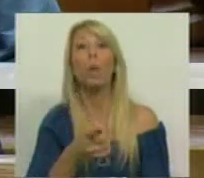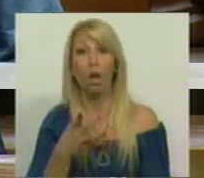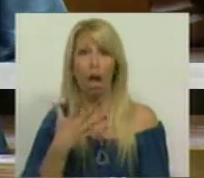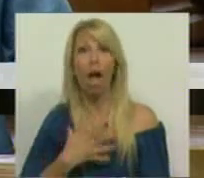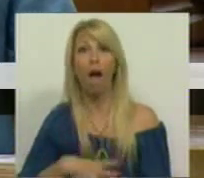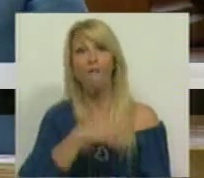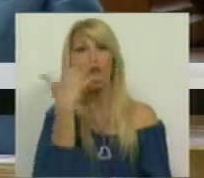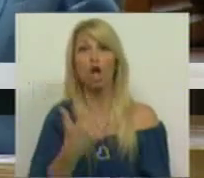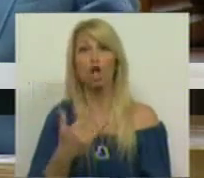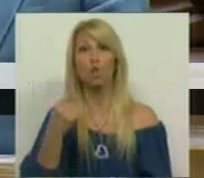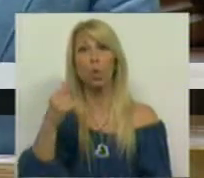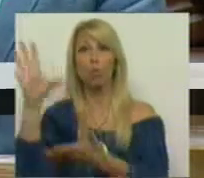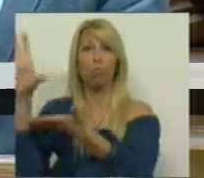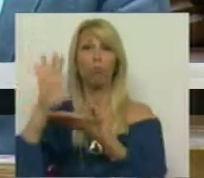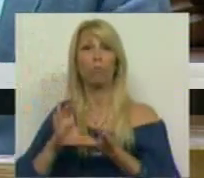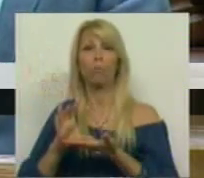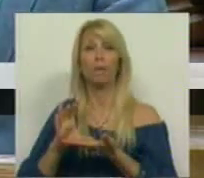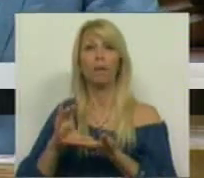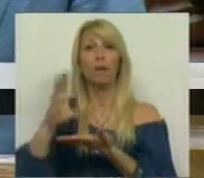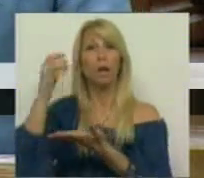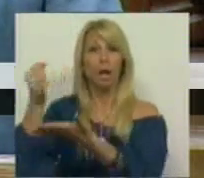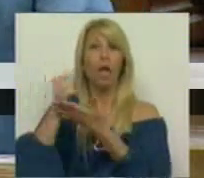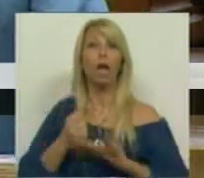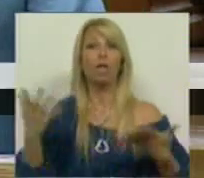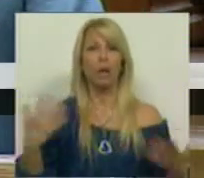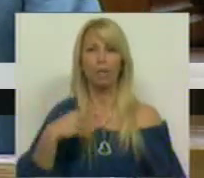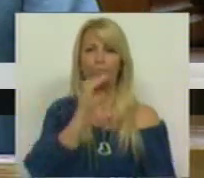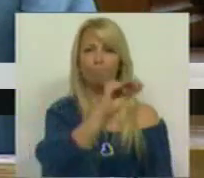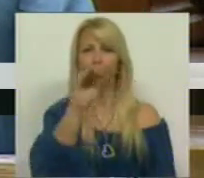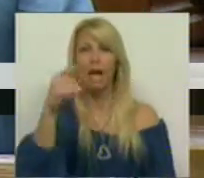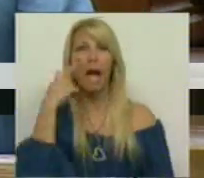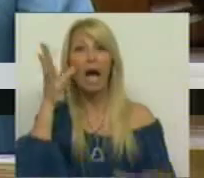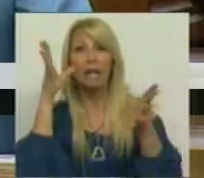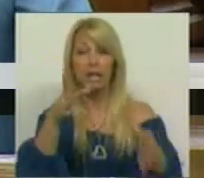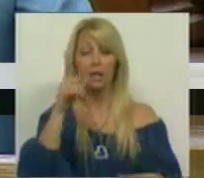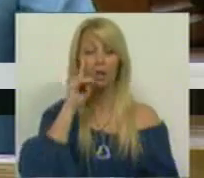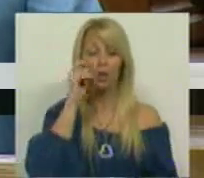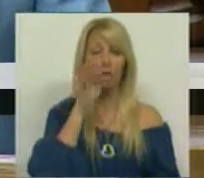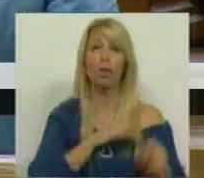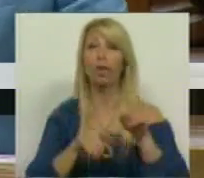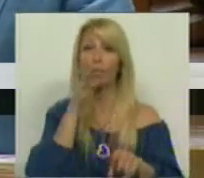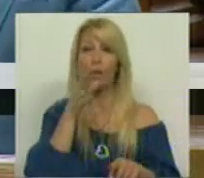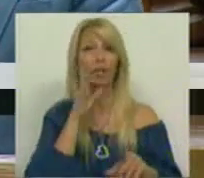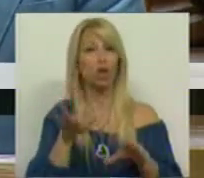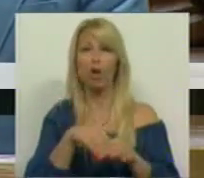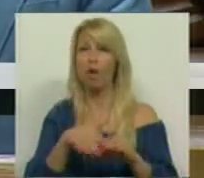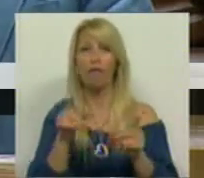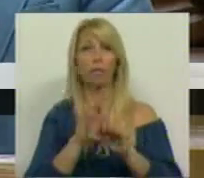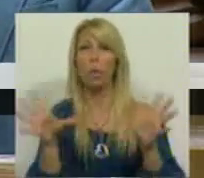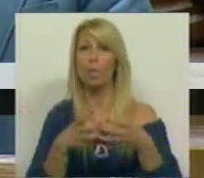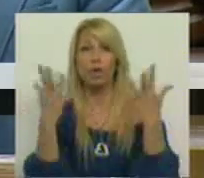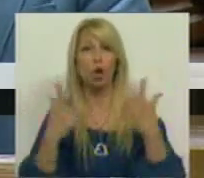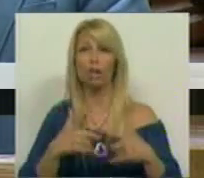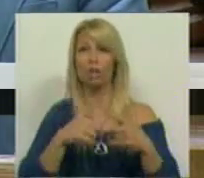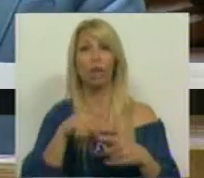resgate. E eu chamo a atenção para os senhoras e senhores deputados que não fizeram parte da Comissão de Orçamento e Finanças e por isso não estiveram no que